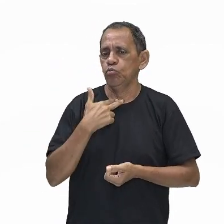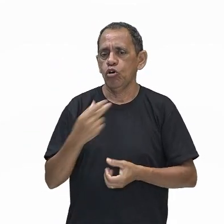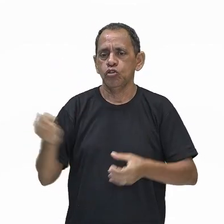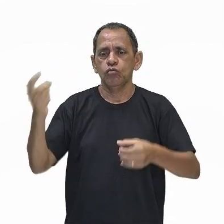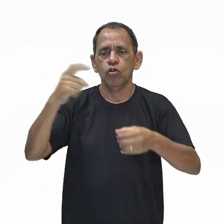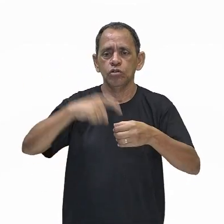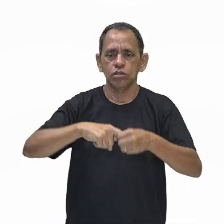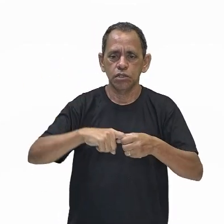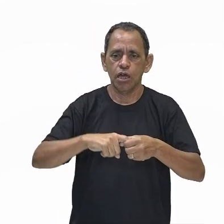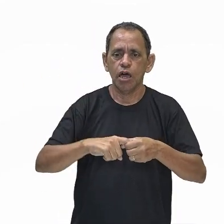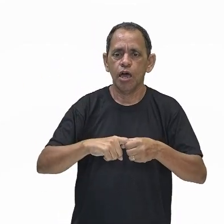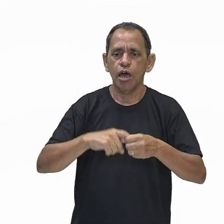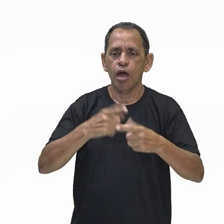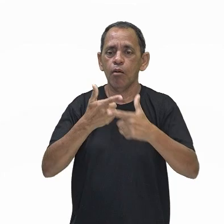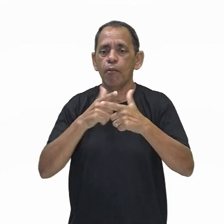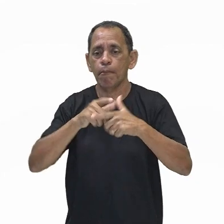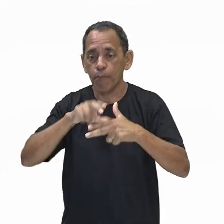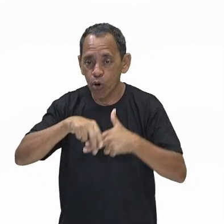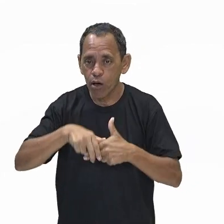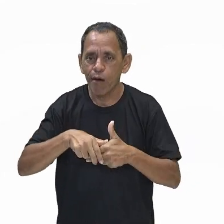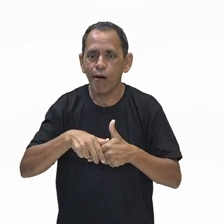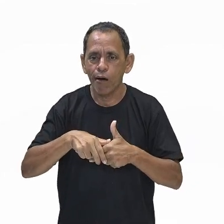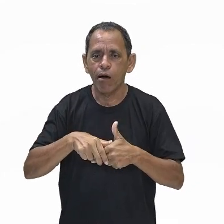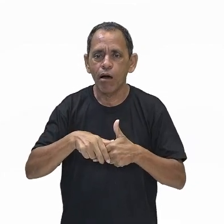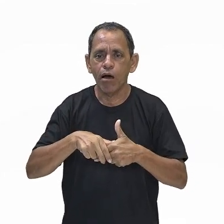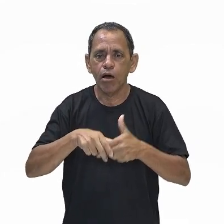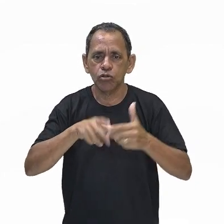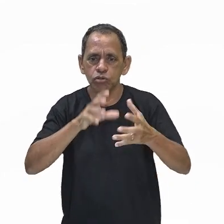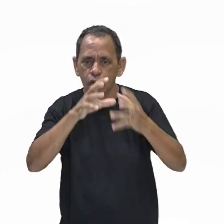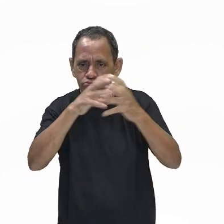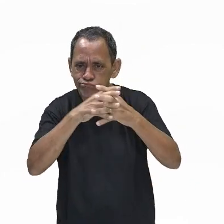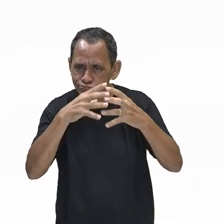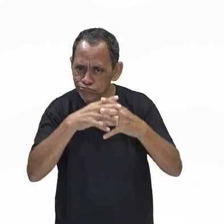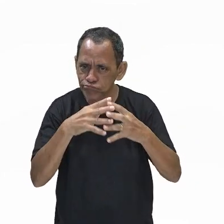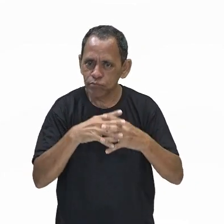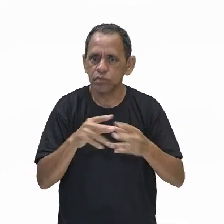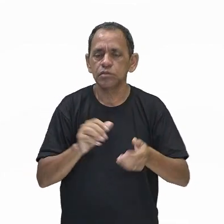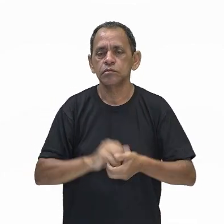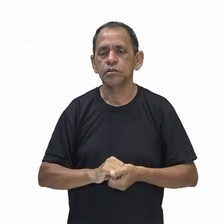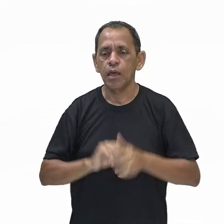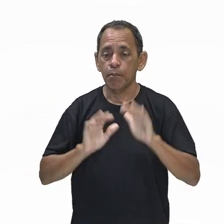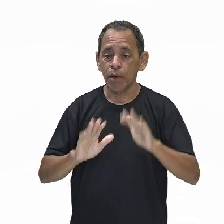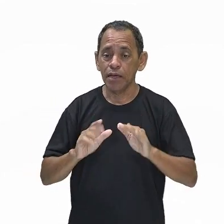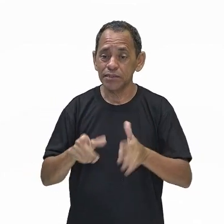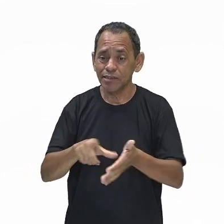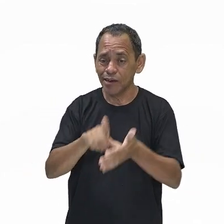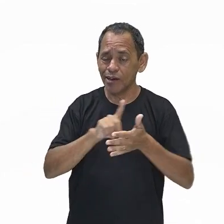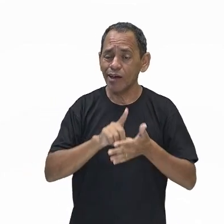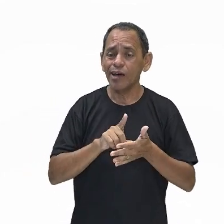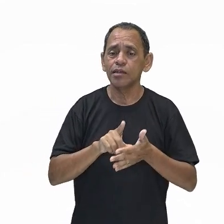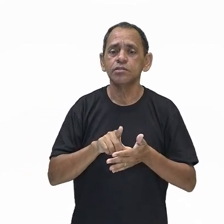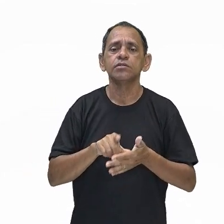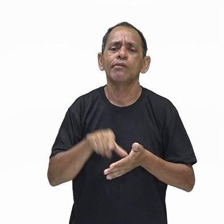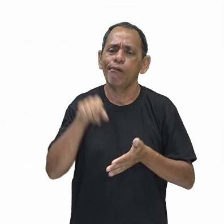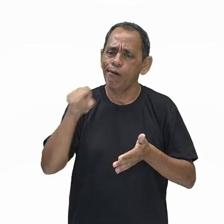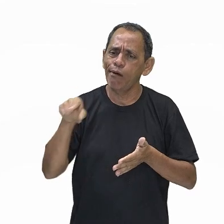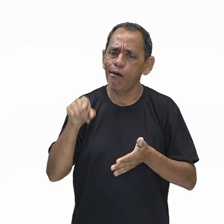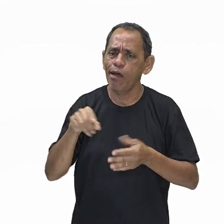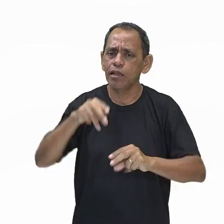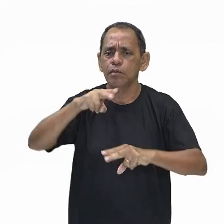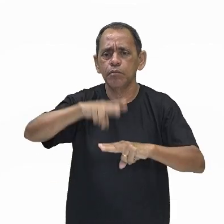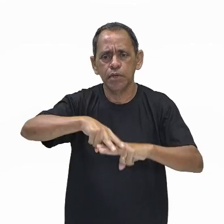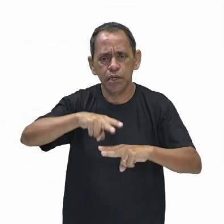conflito aí, tudo, ele acaba sendo preso e o Joca, né, tem ali um ato de misericórdia e